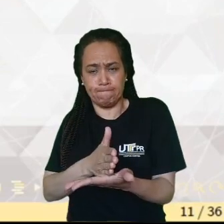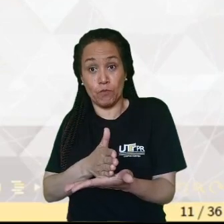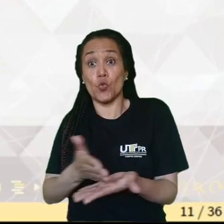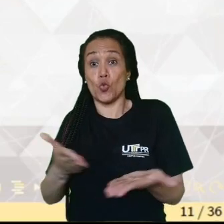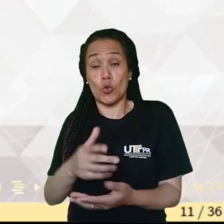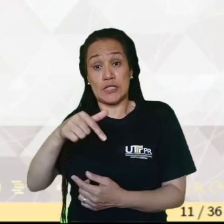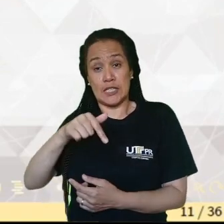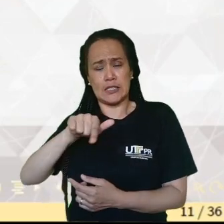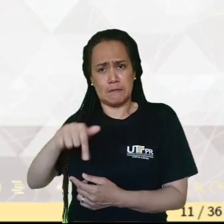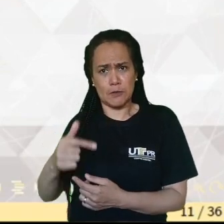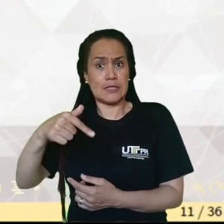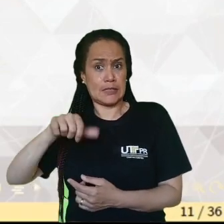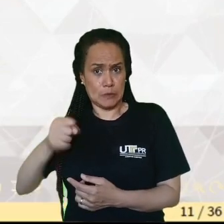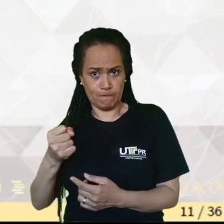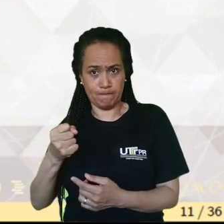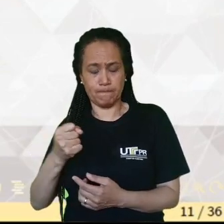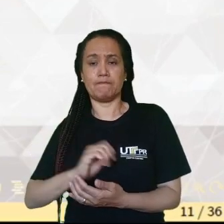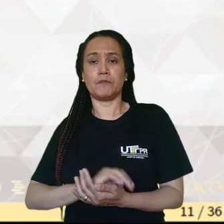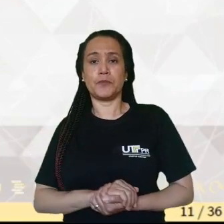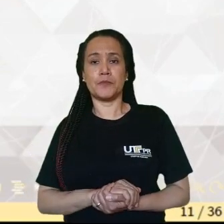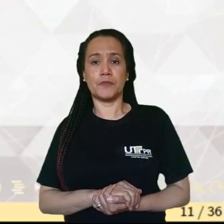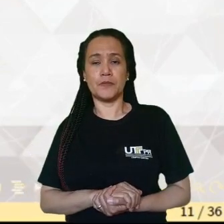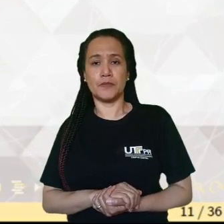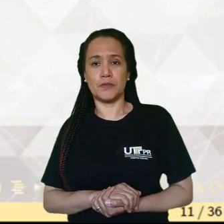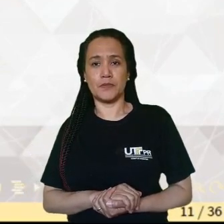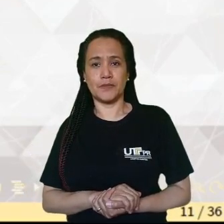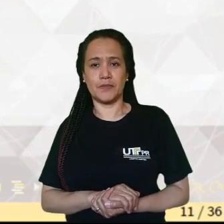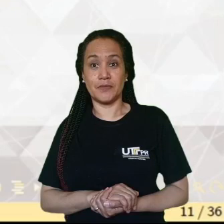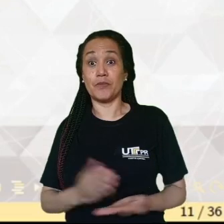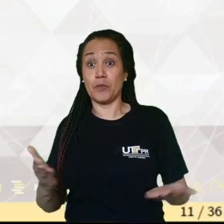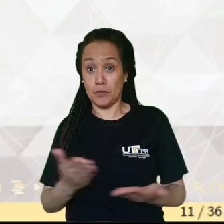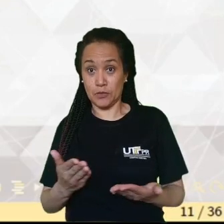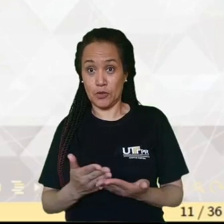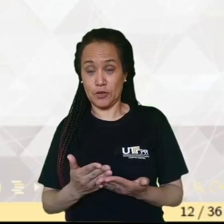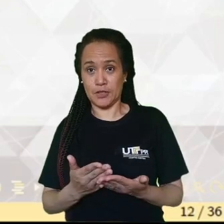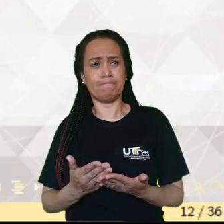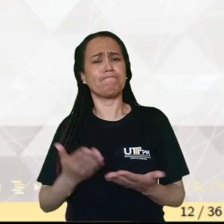esse ponto de equilíbrio ele está numa posição de 7,78.